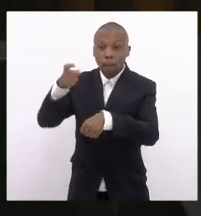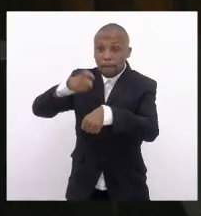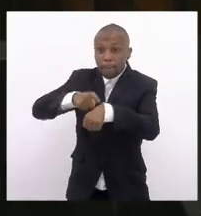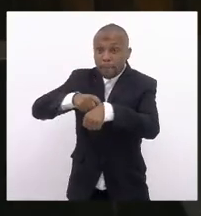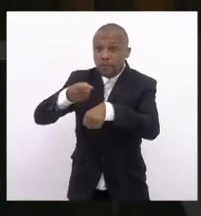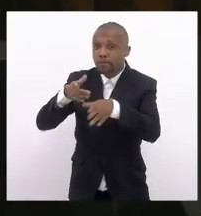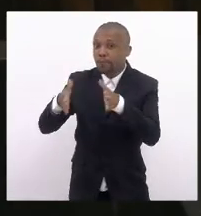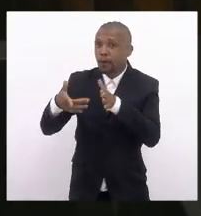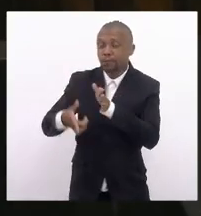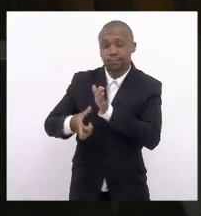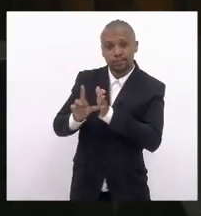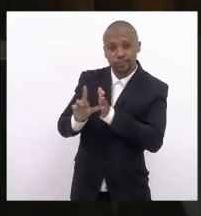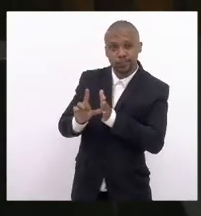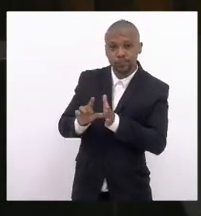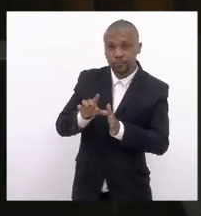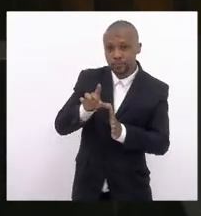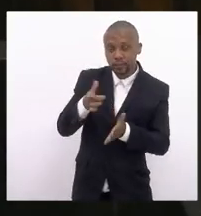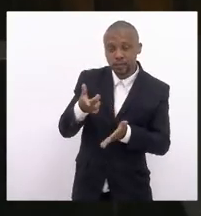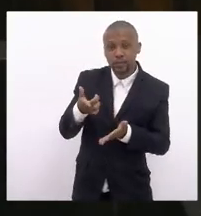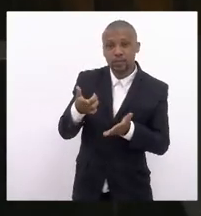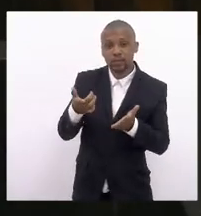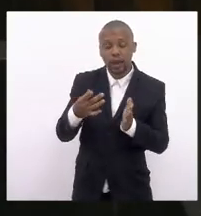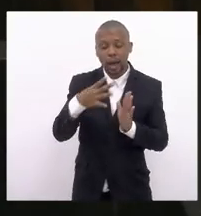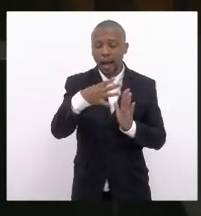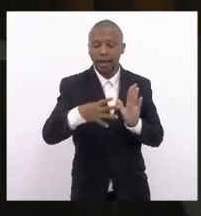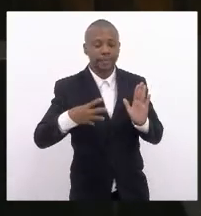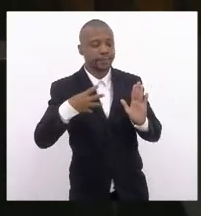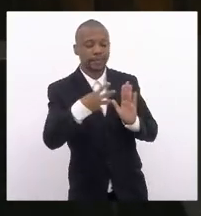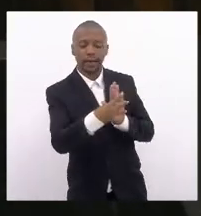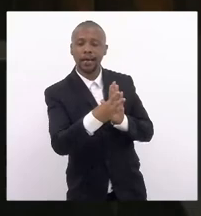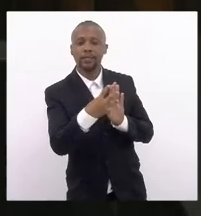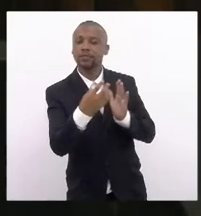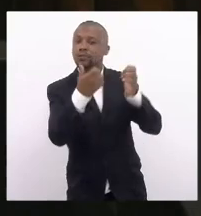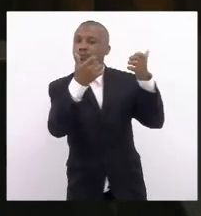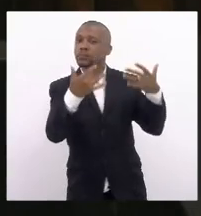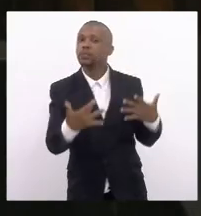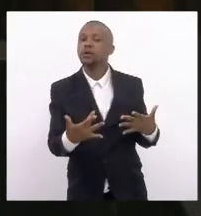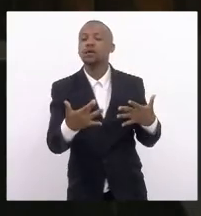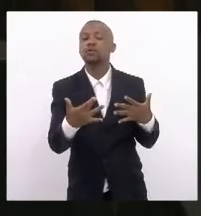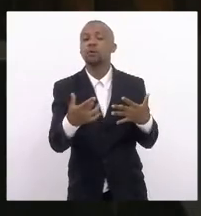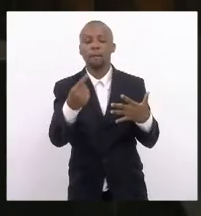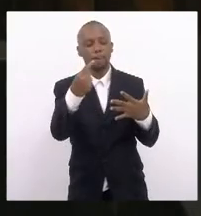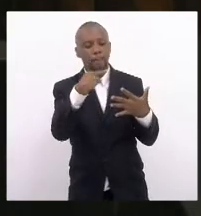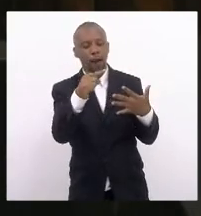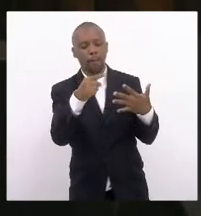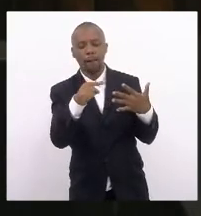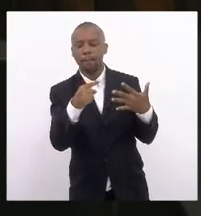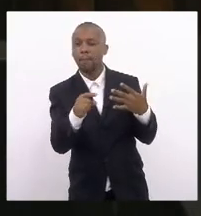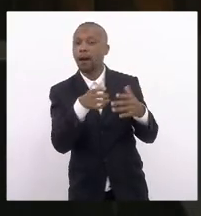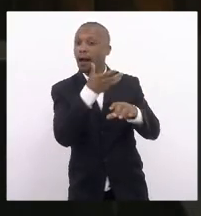A grade, dizendo quais seriam as novas disciplinas, só foi divulgada